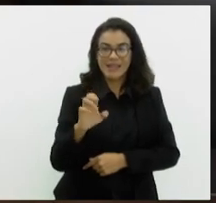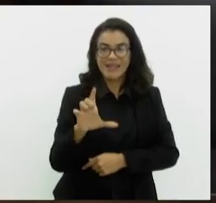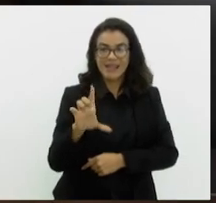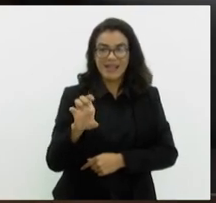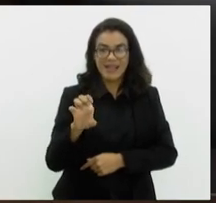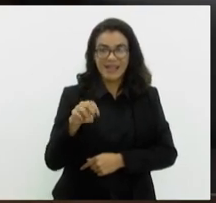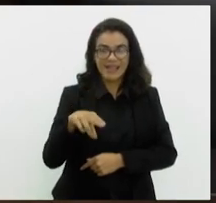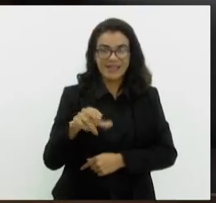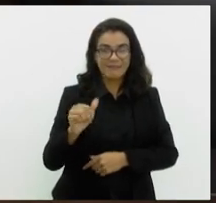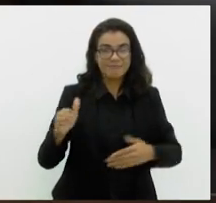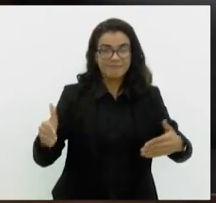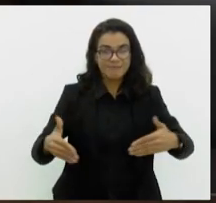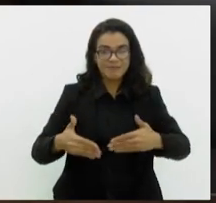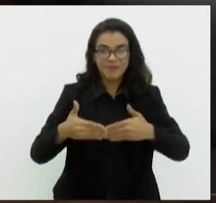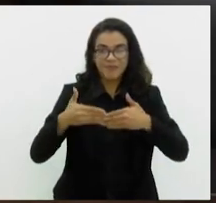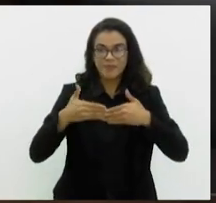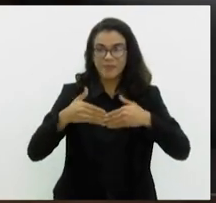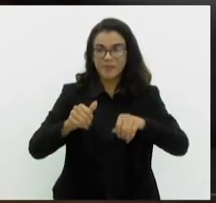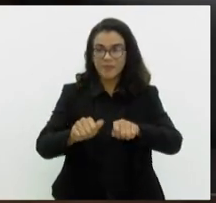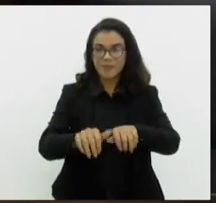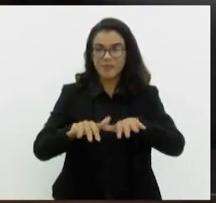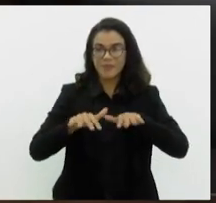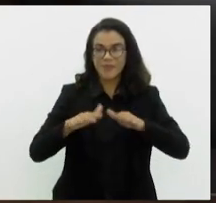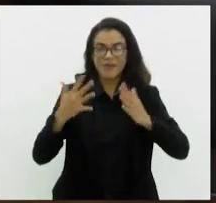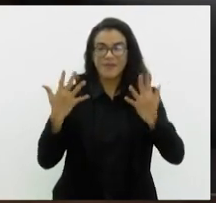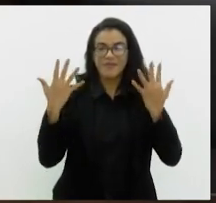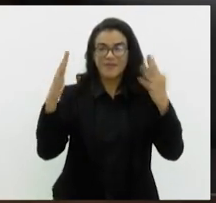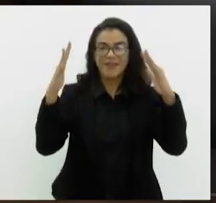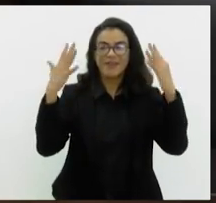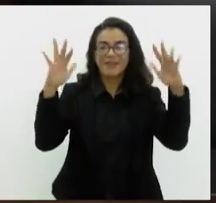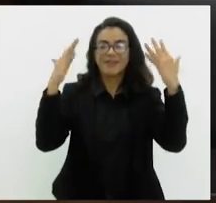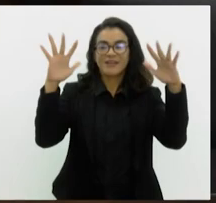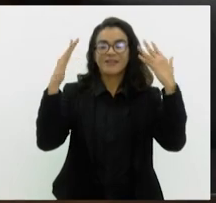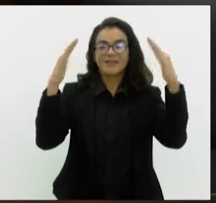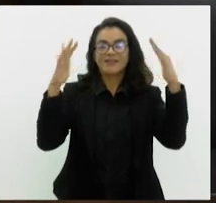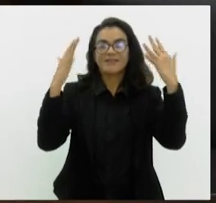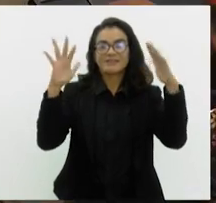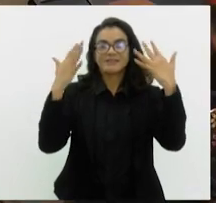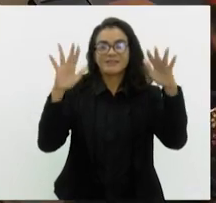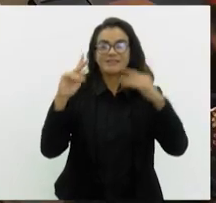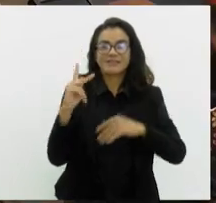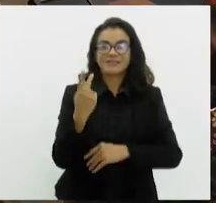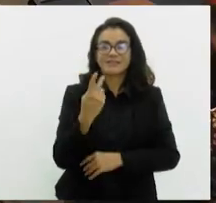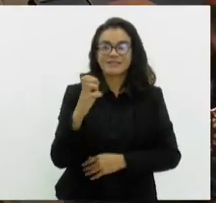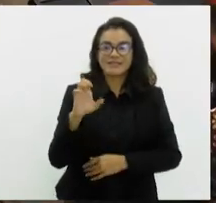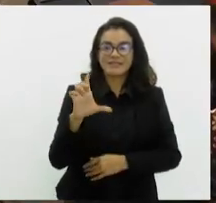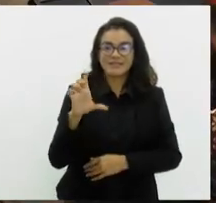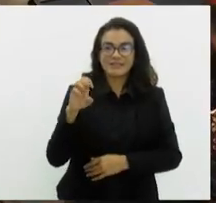declaro encerrada essa sessão. Viva Helena Teodoro. Um beijo a vocês.